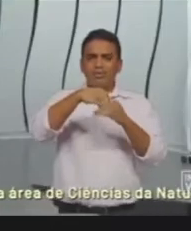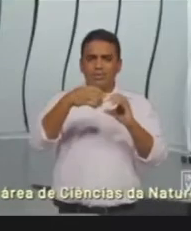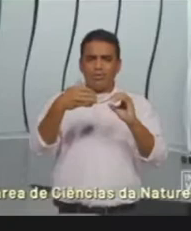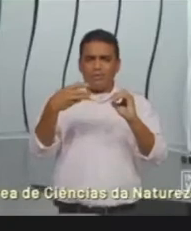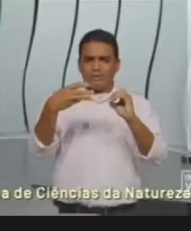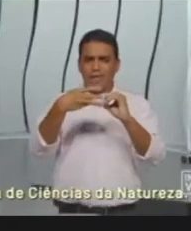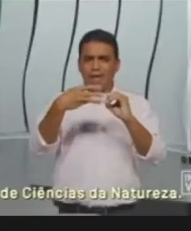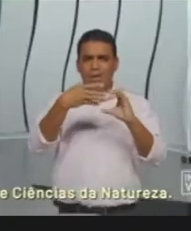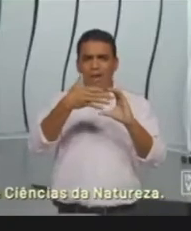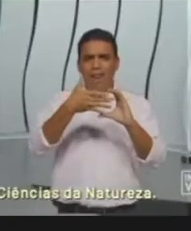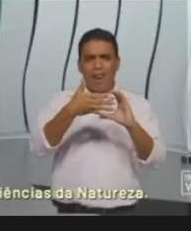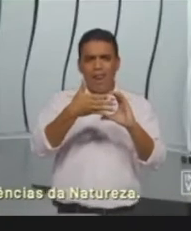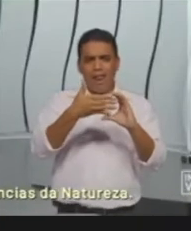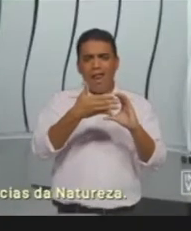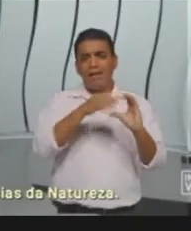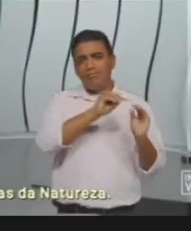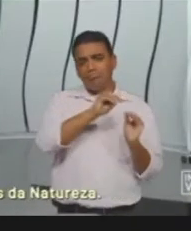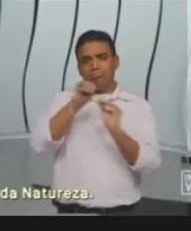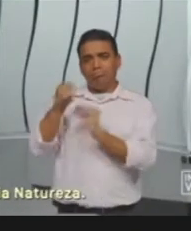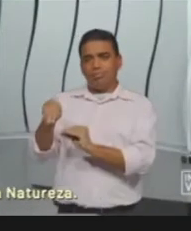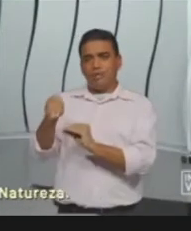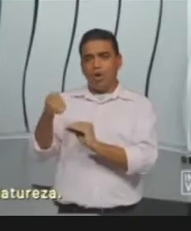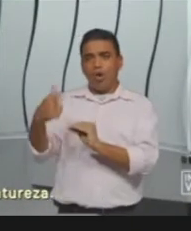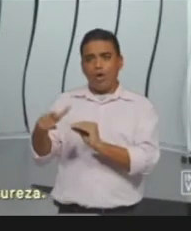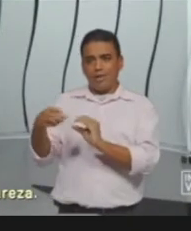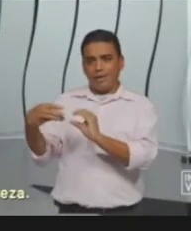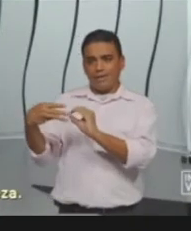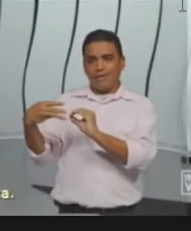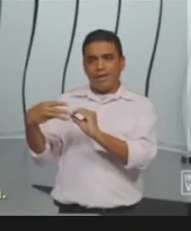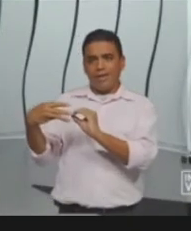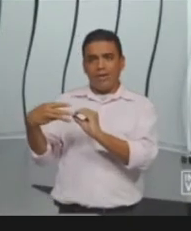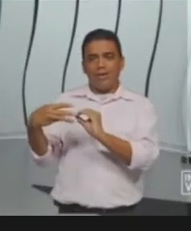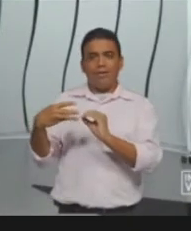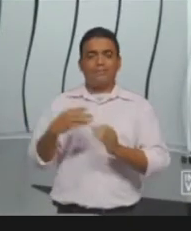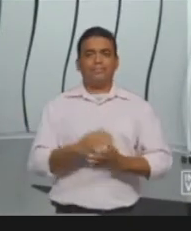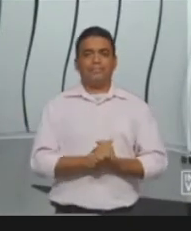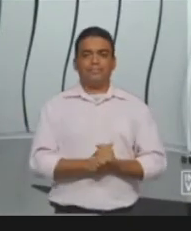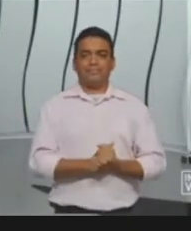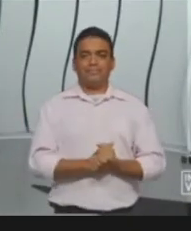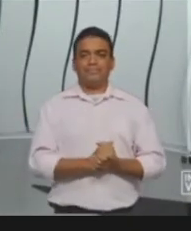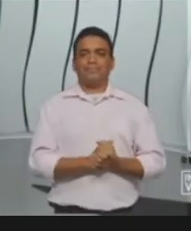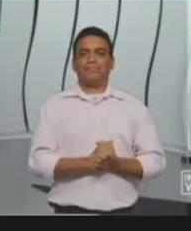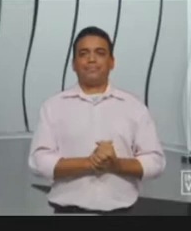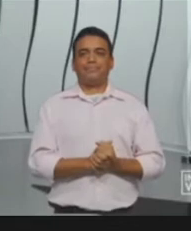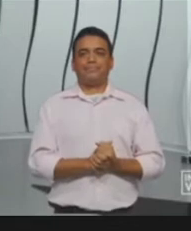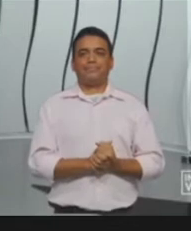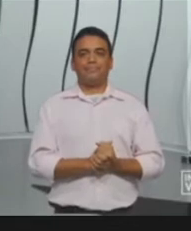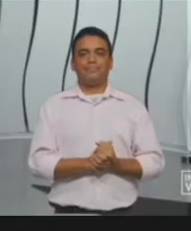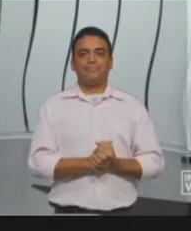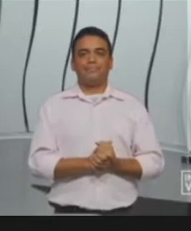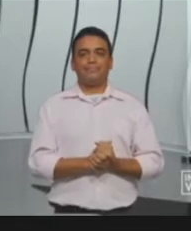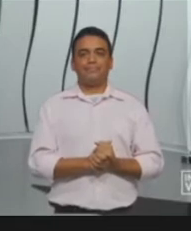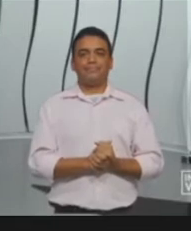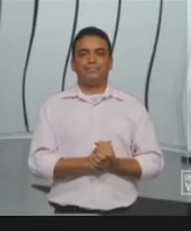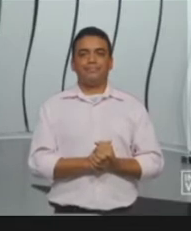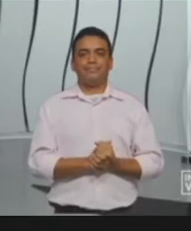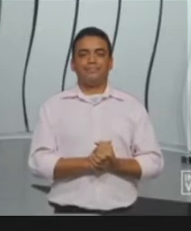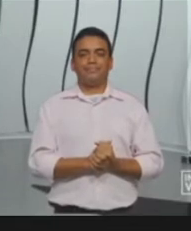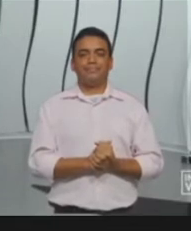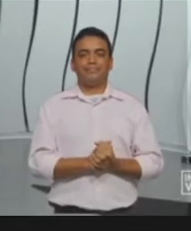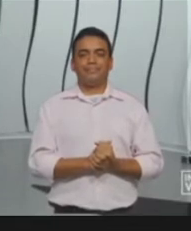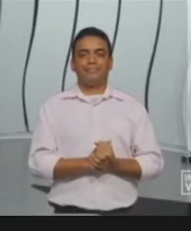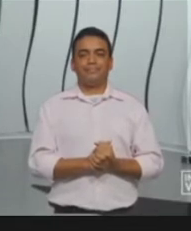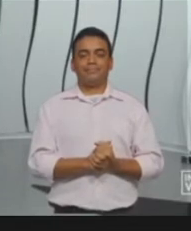essa figura aqui. Deixa eu pegar uma canetinha. Então aqui, nós